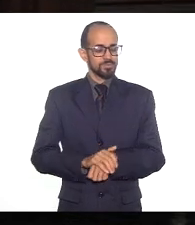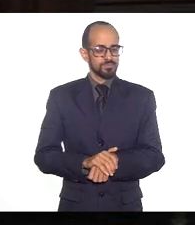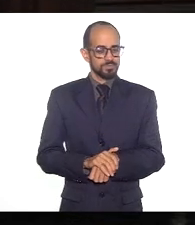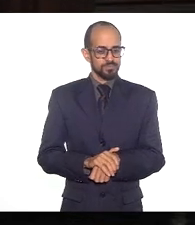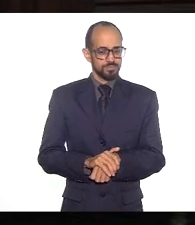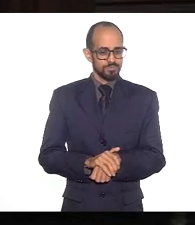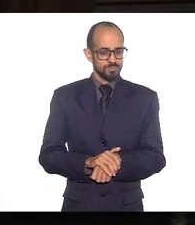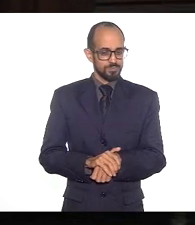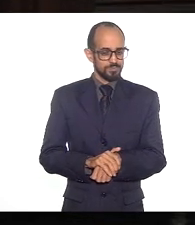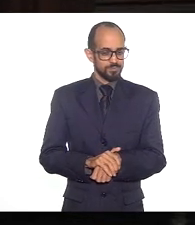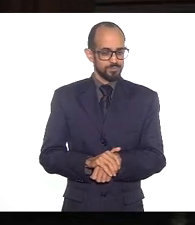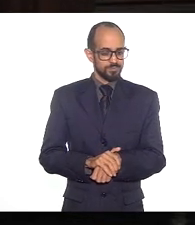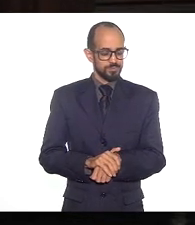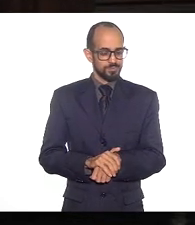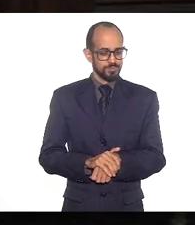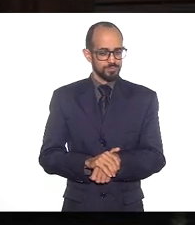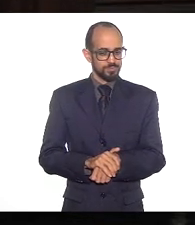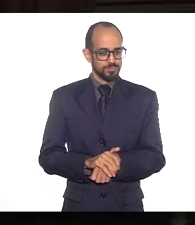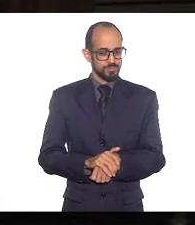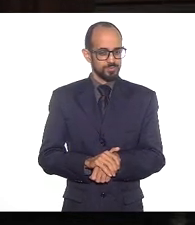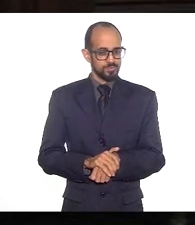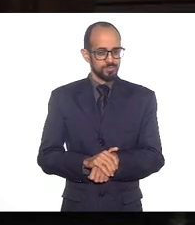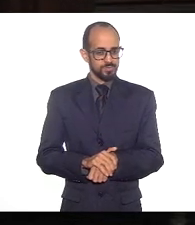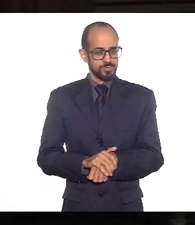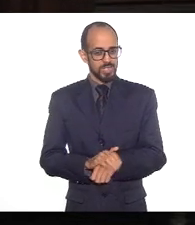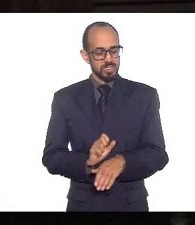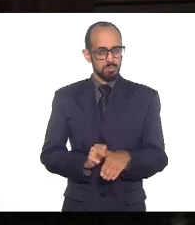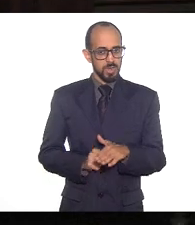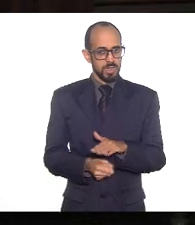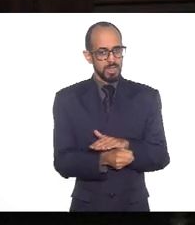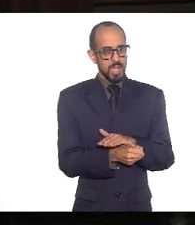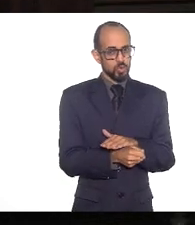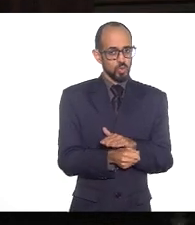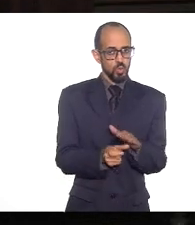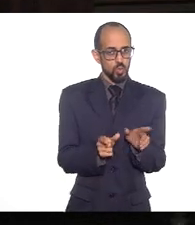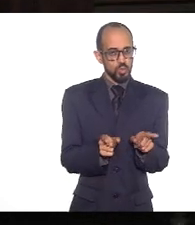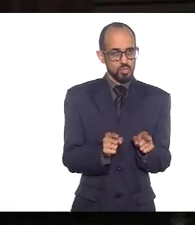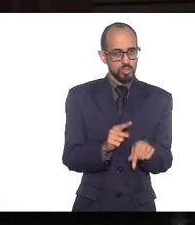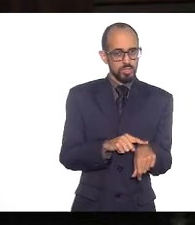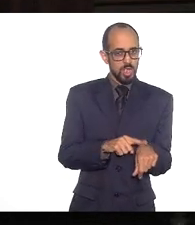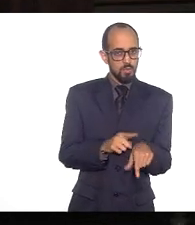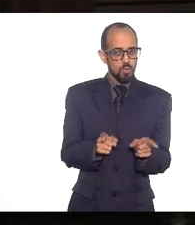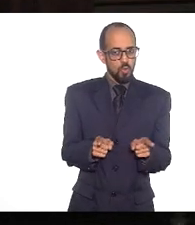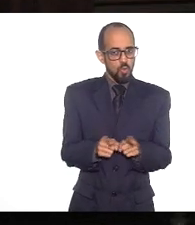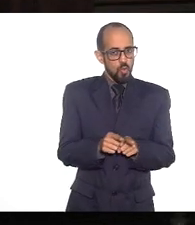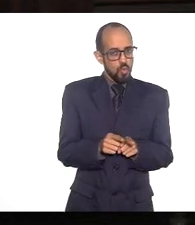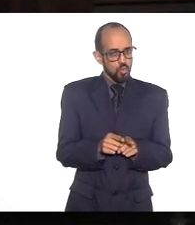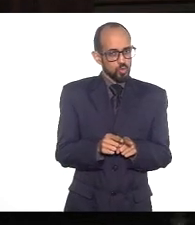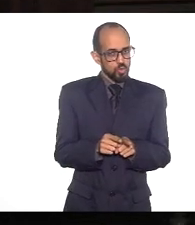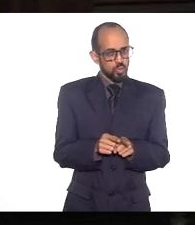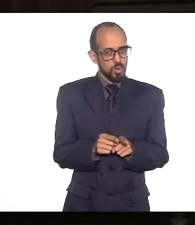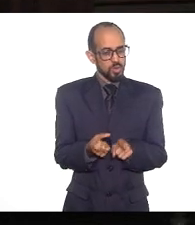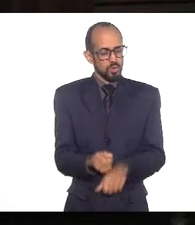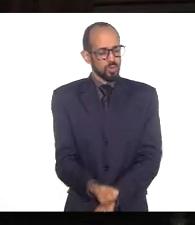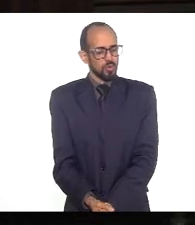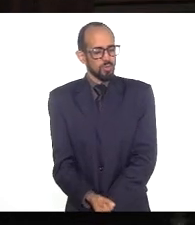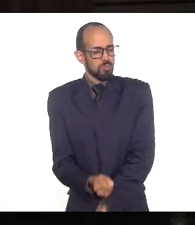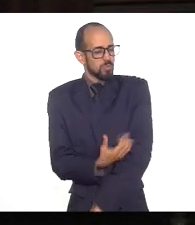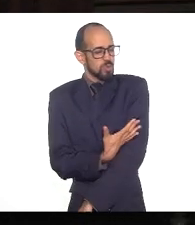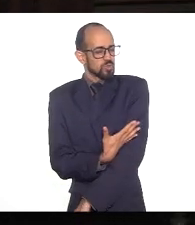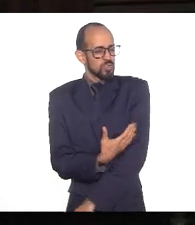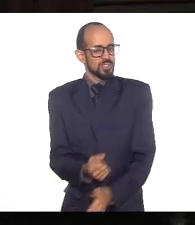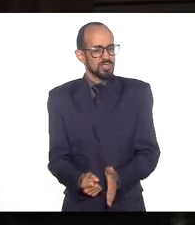na realidade e nesse curtíssimo mandato eu estou vivendo muitas emoções é uma das emoções